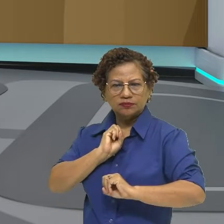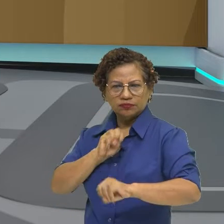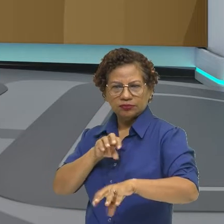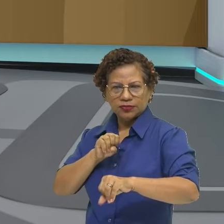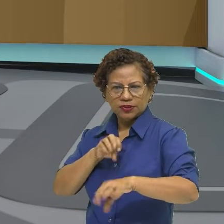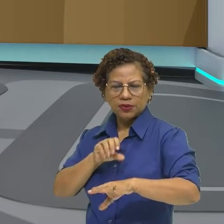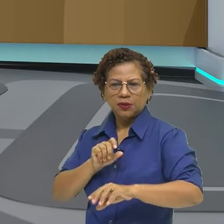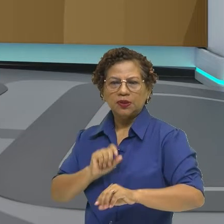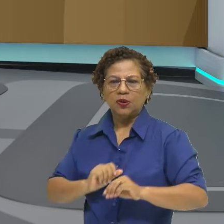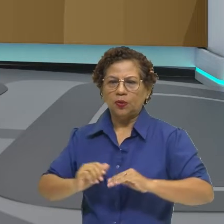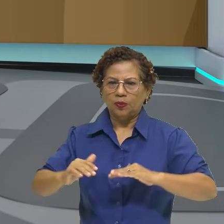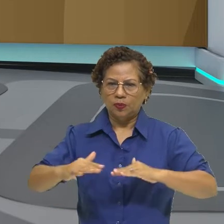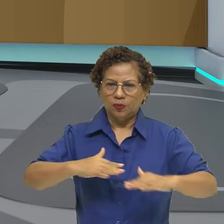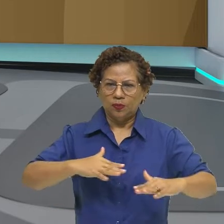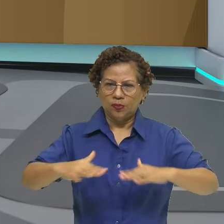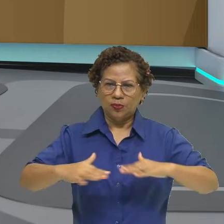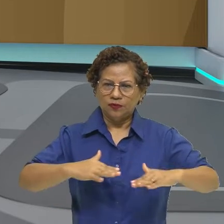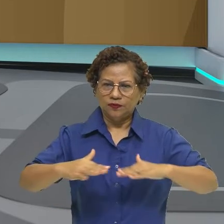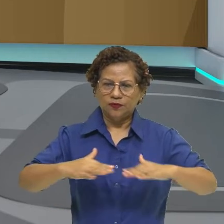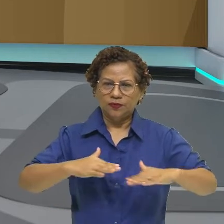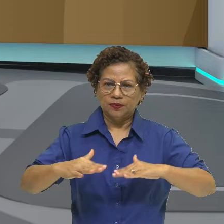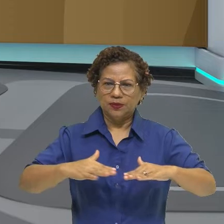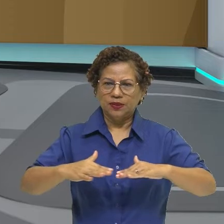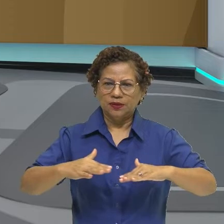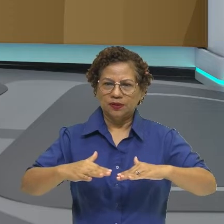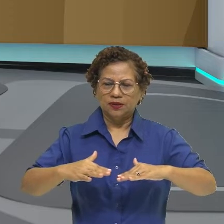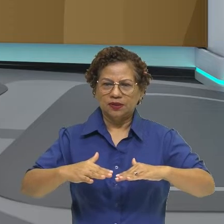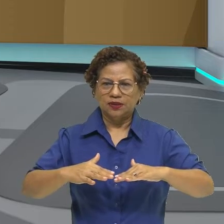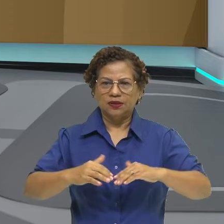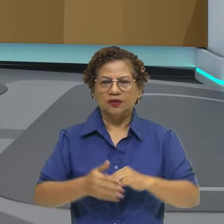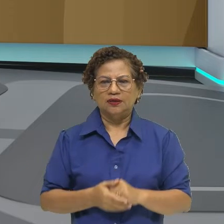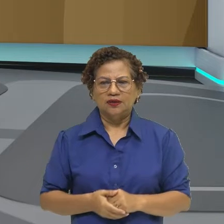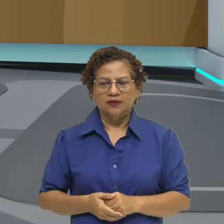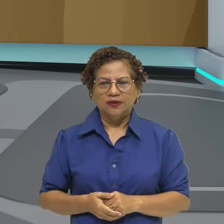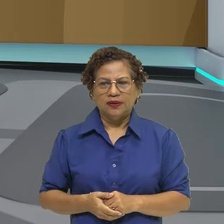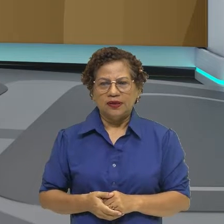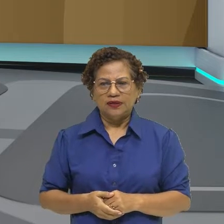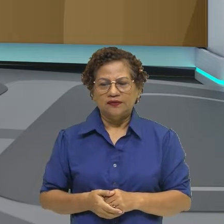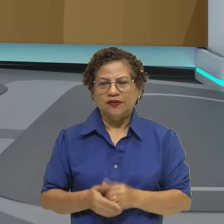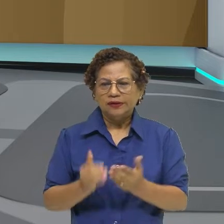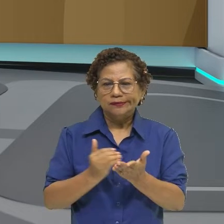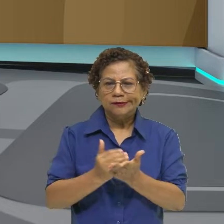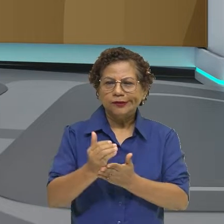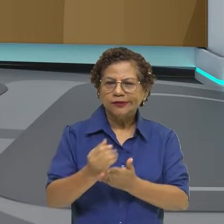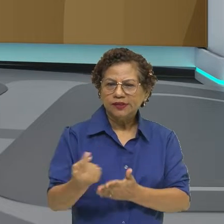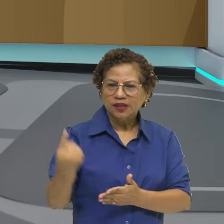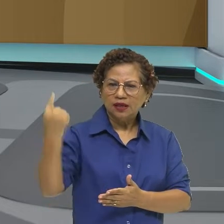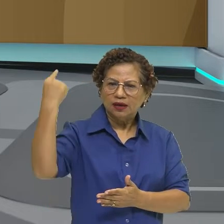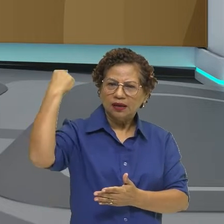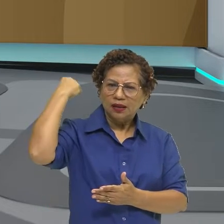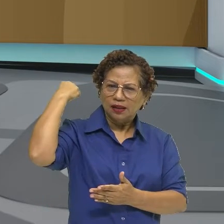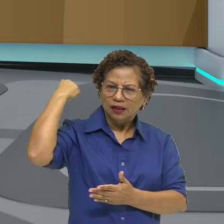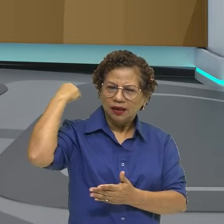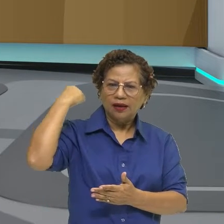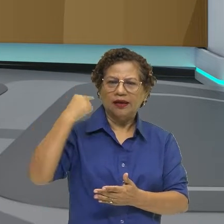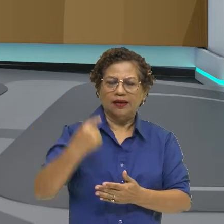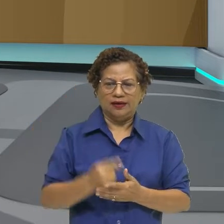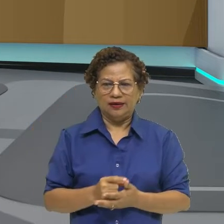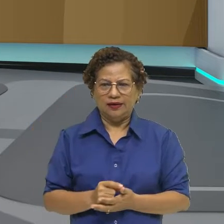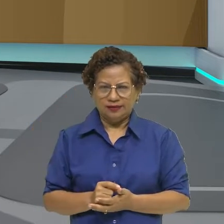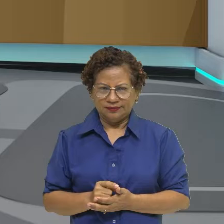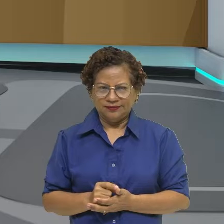de um movimento que é aqui. Vamos iniciar falando lá nos primórdios da arte, que é a arte